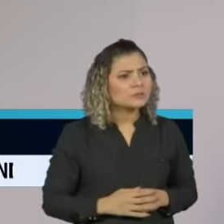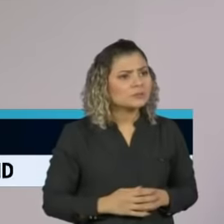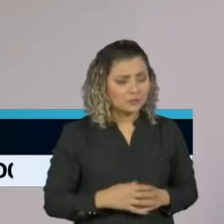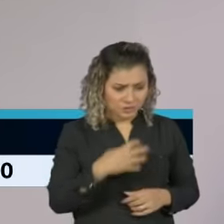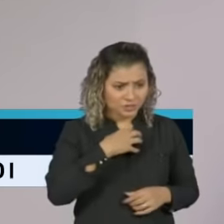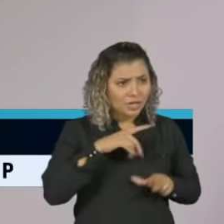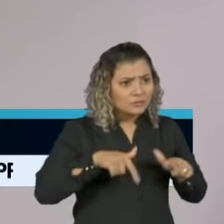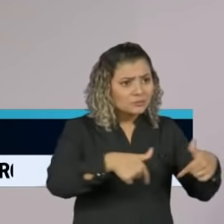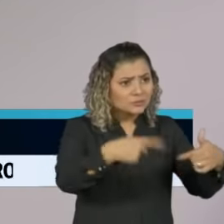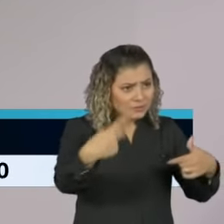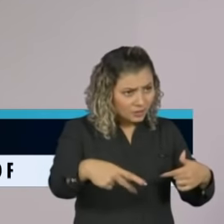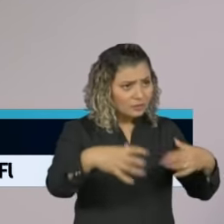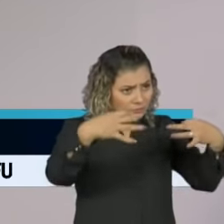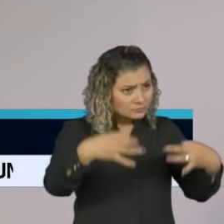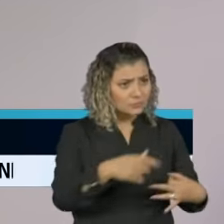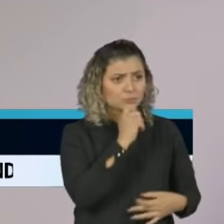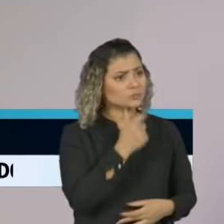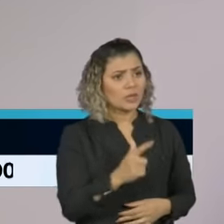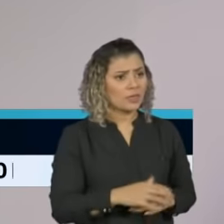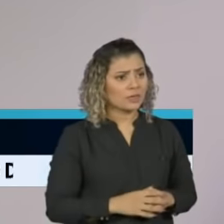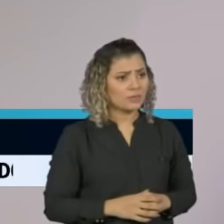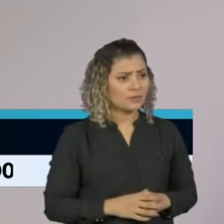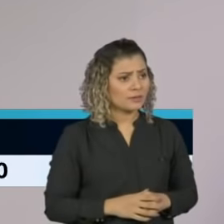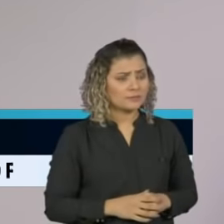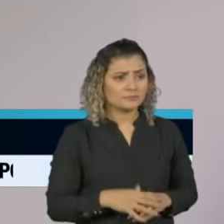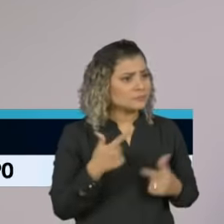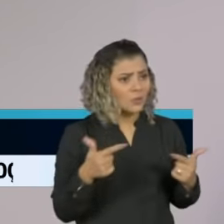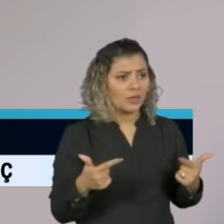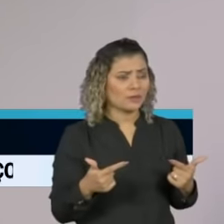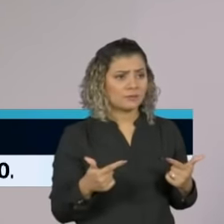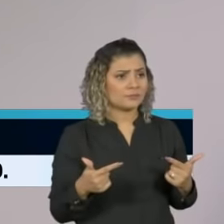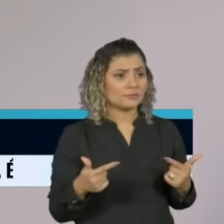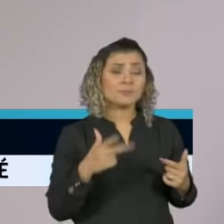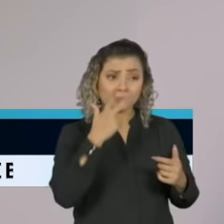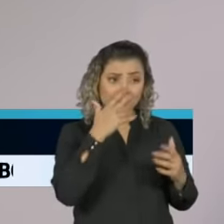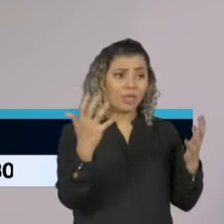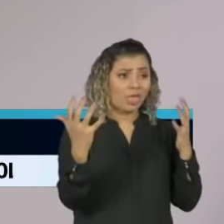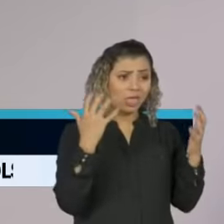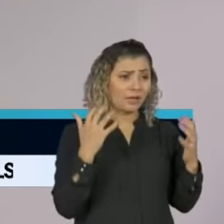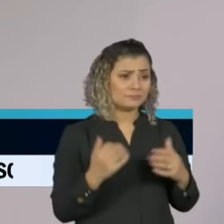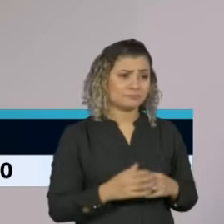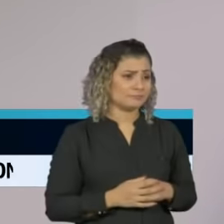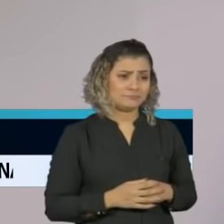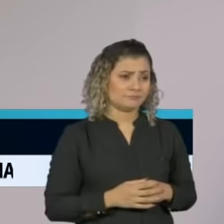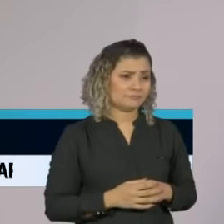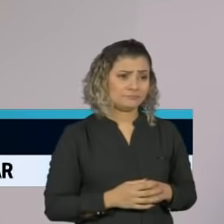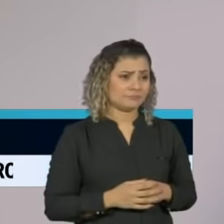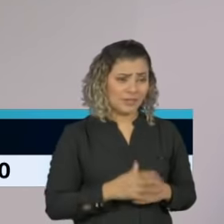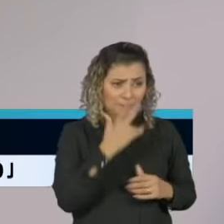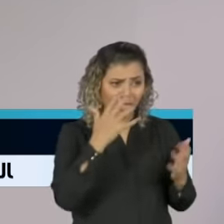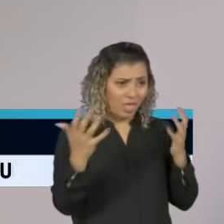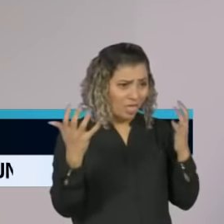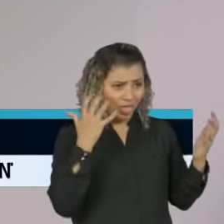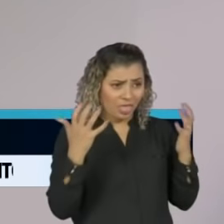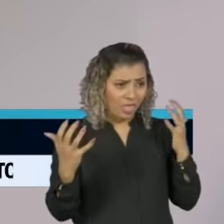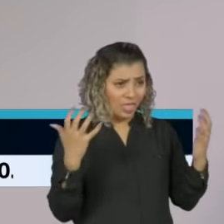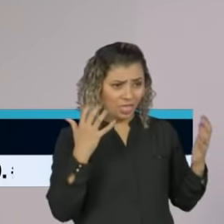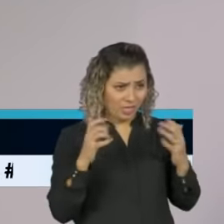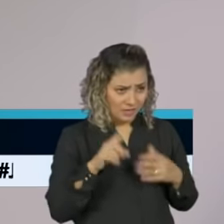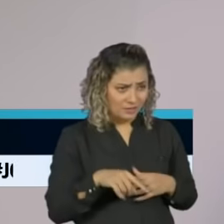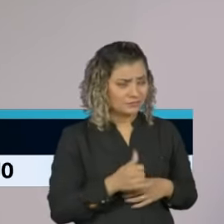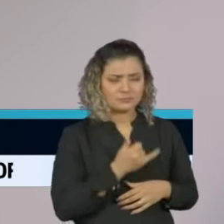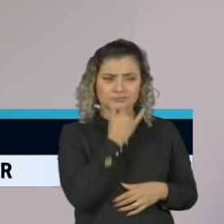comportamento estável. Não tem. Então, eu acho que pressão contra pressão, quem pressionar por último leva, é isso? Então, se é